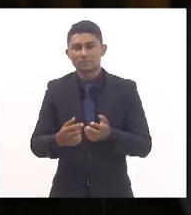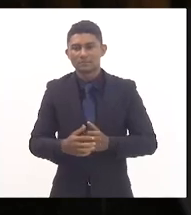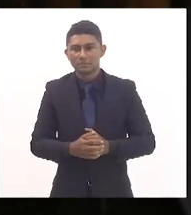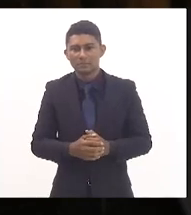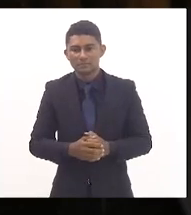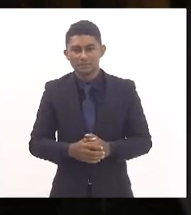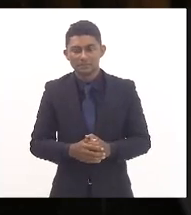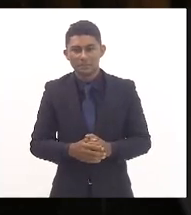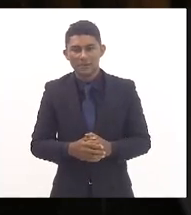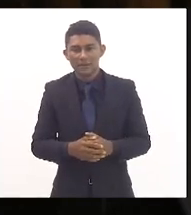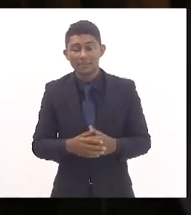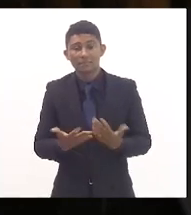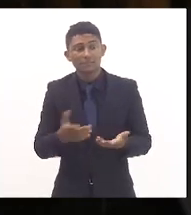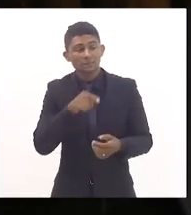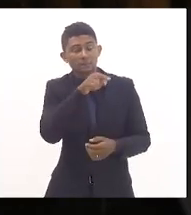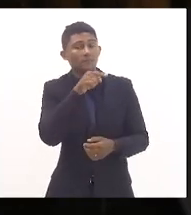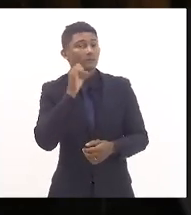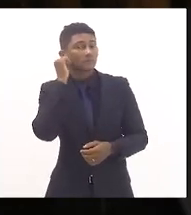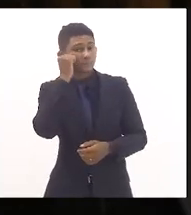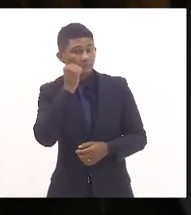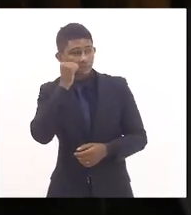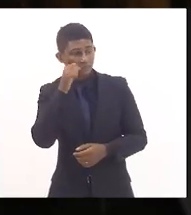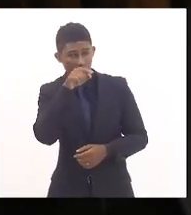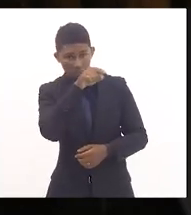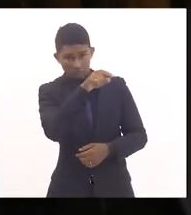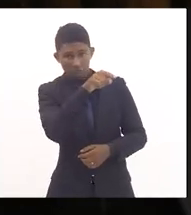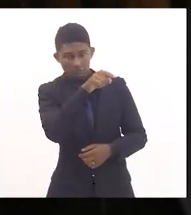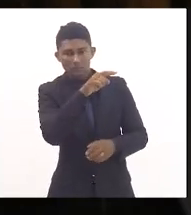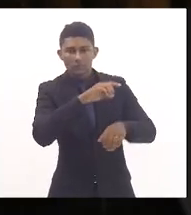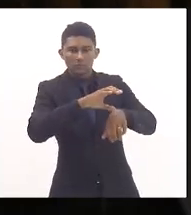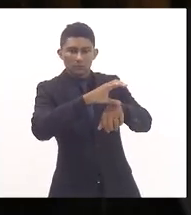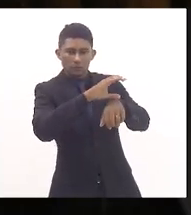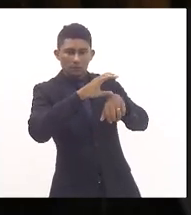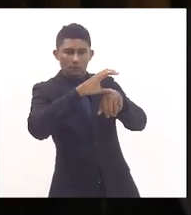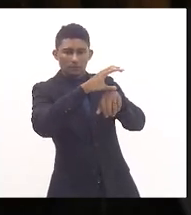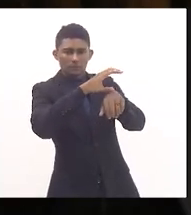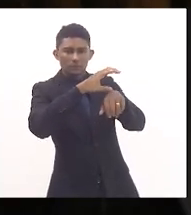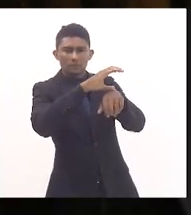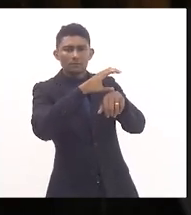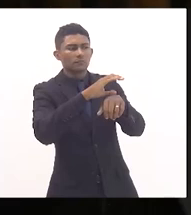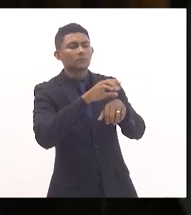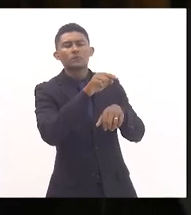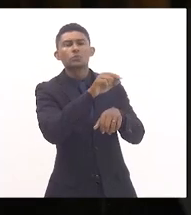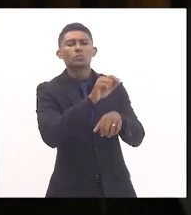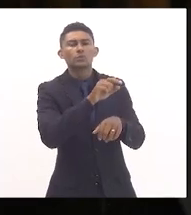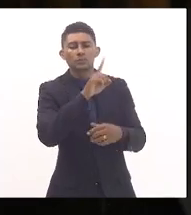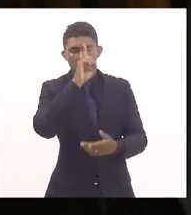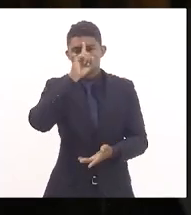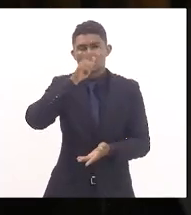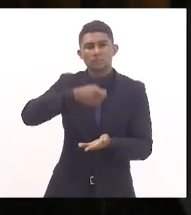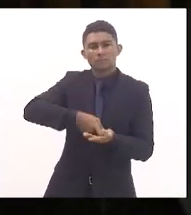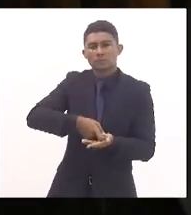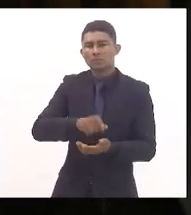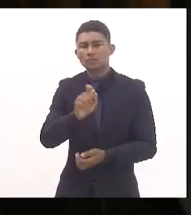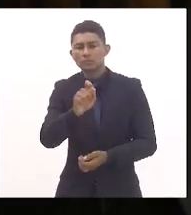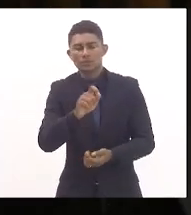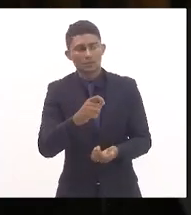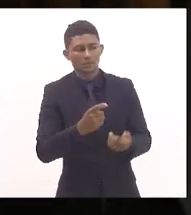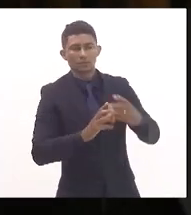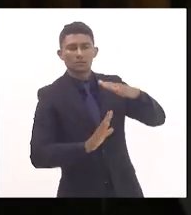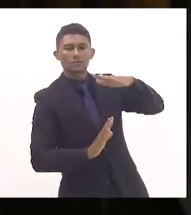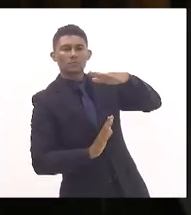cabe ao Senado Federal a luz da Constituição definir teto